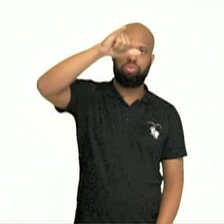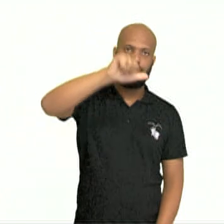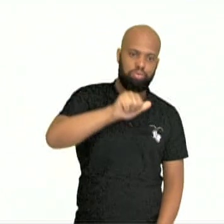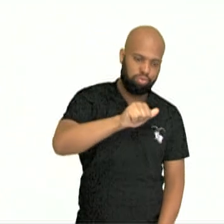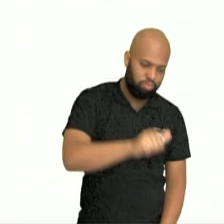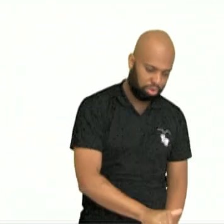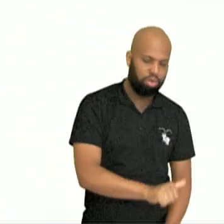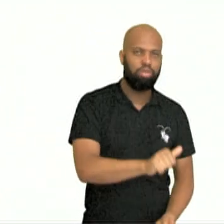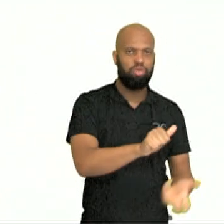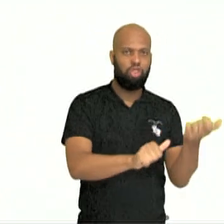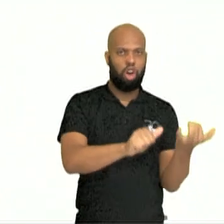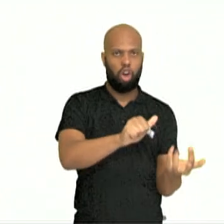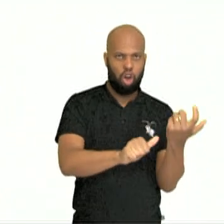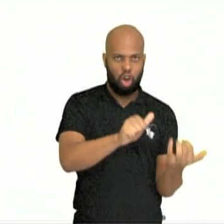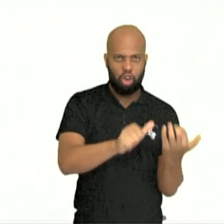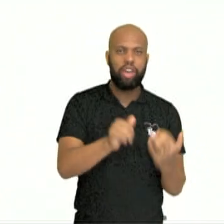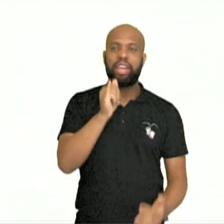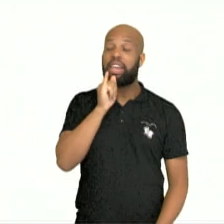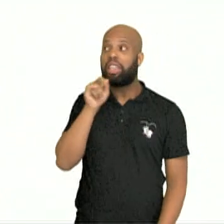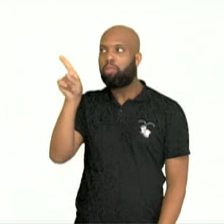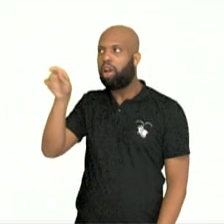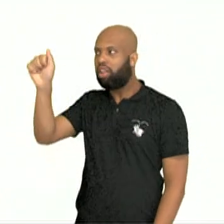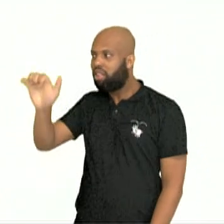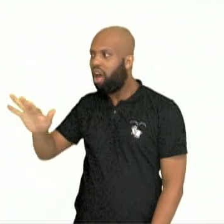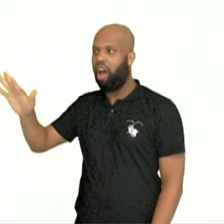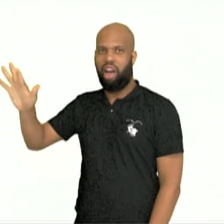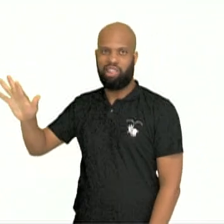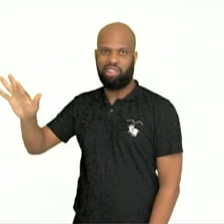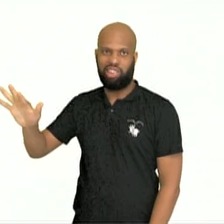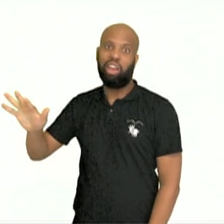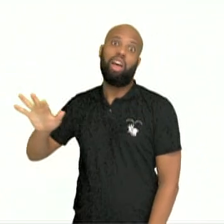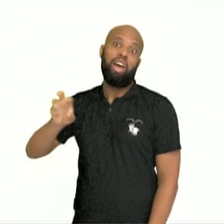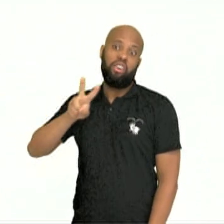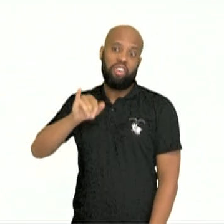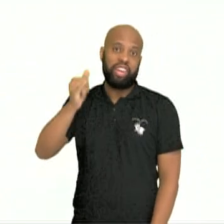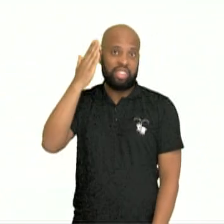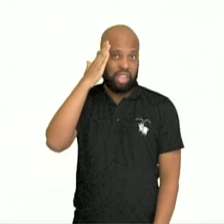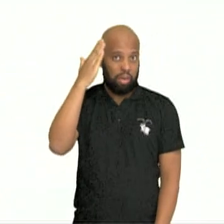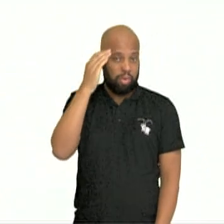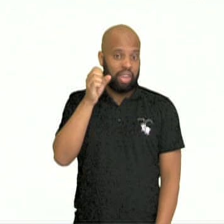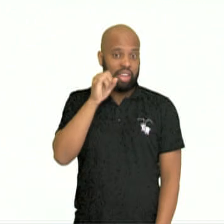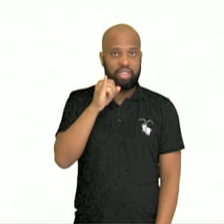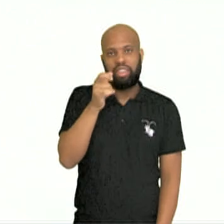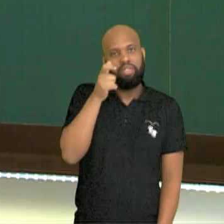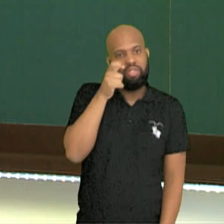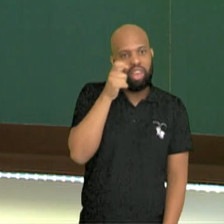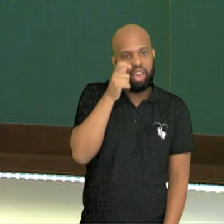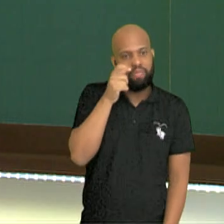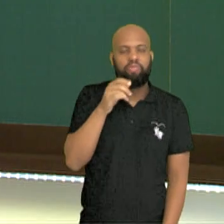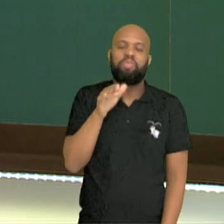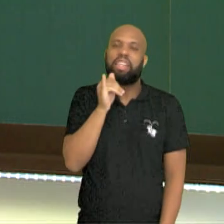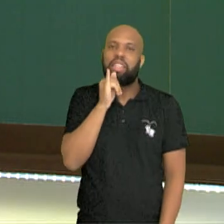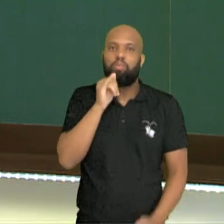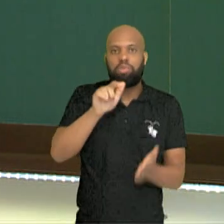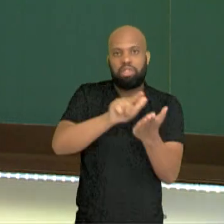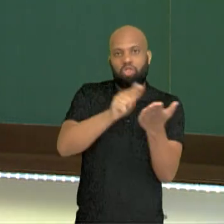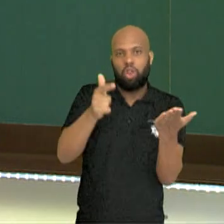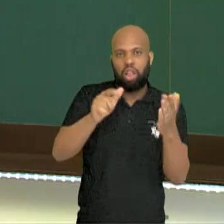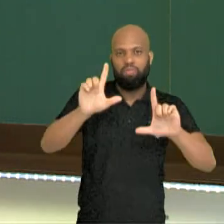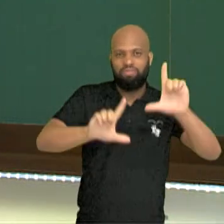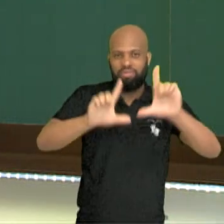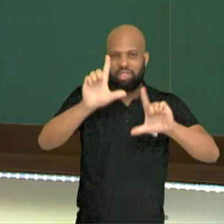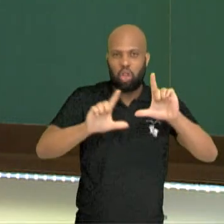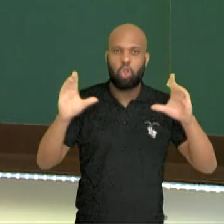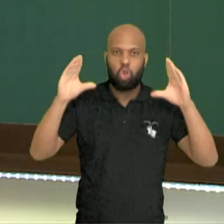na Ásia, a gente talvez saberia, né, quando assistisse um jornal à noite. Hoje, né, em minutos, já está em